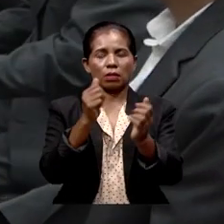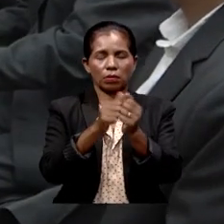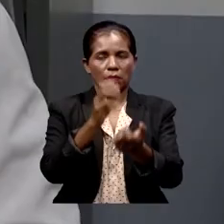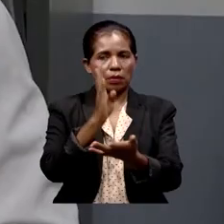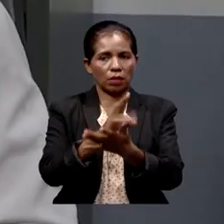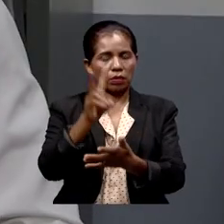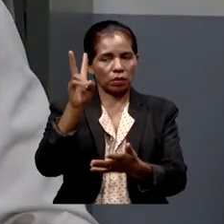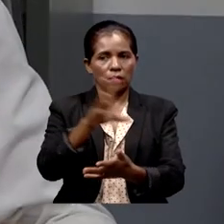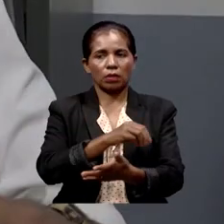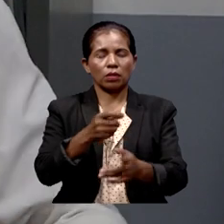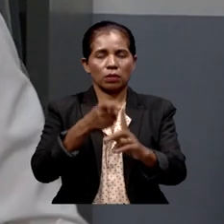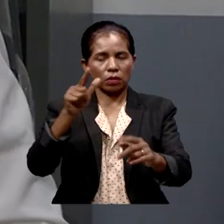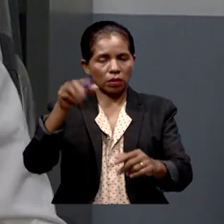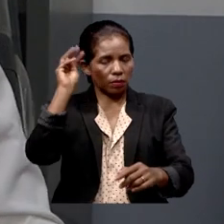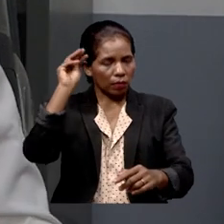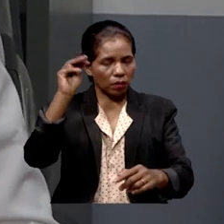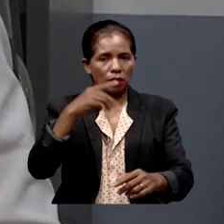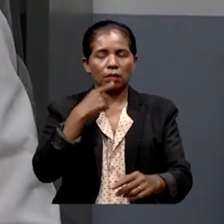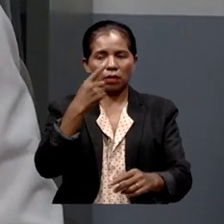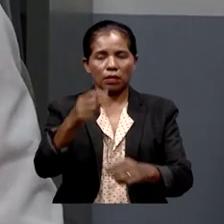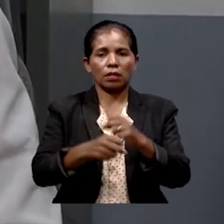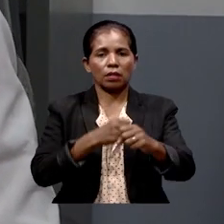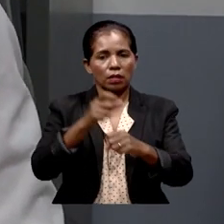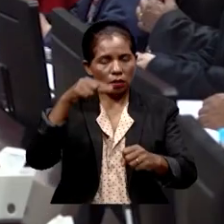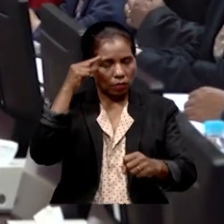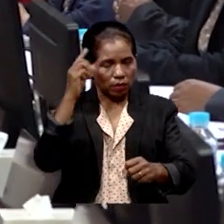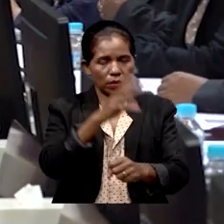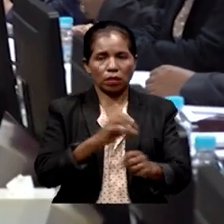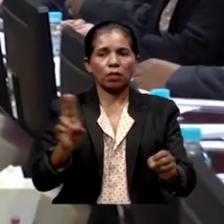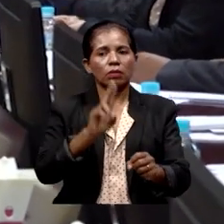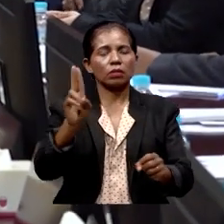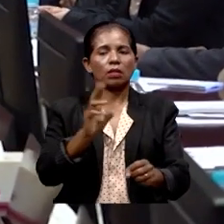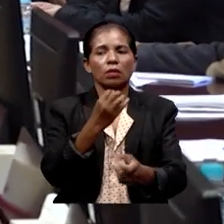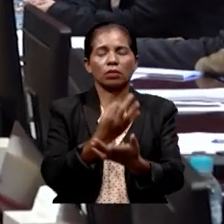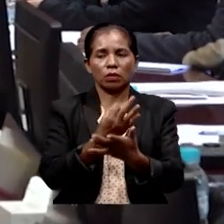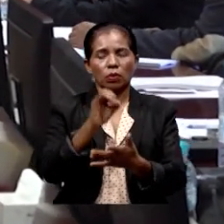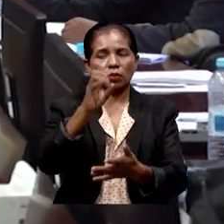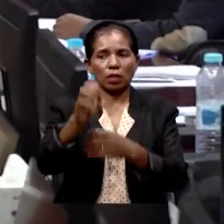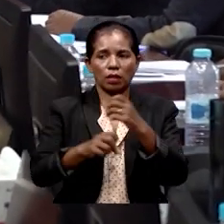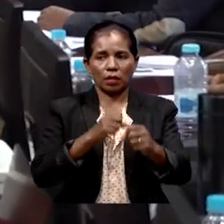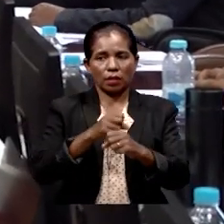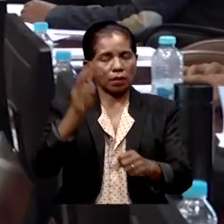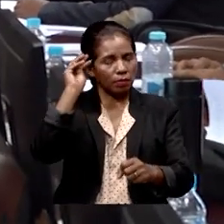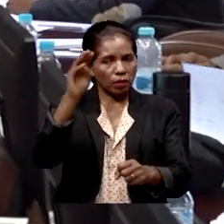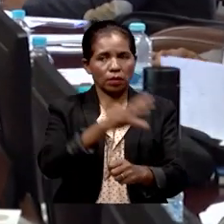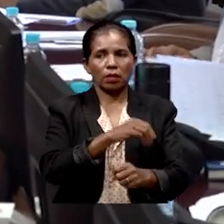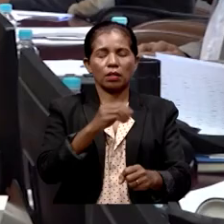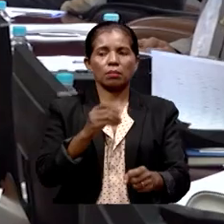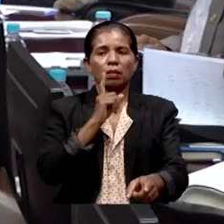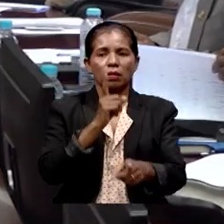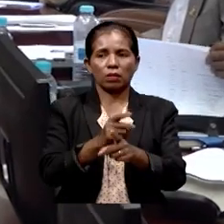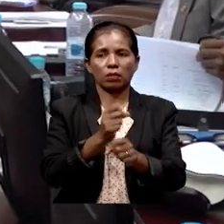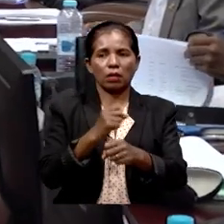no academista, Rússia Universidade de Lihateten, cada tinha governo falha executa orçamento geral do Estado, tamba cada ministério rai recurso, nebe suficiente,